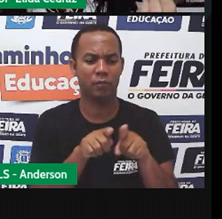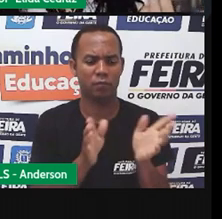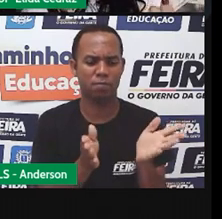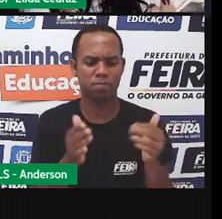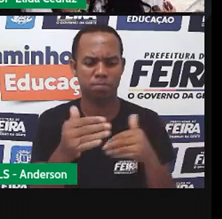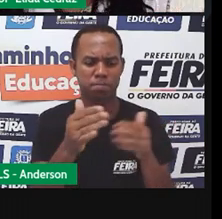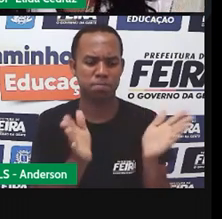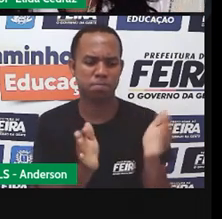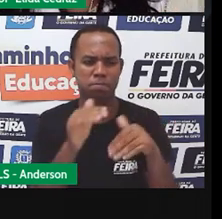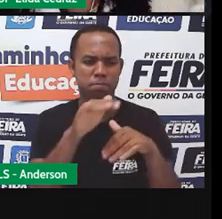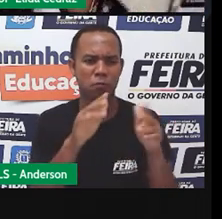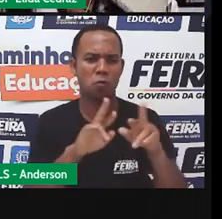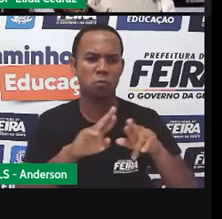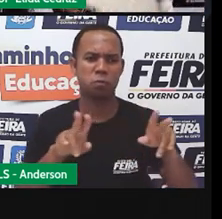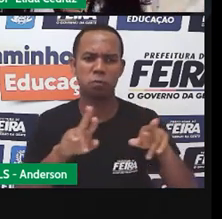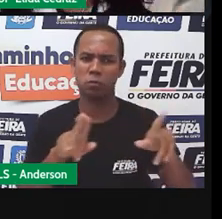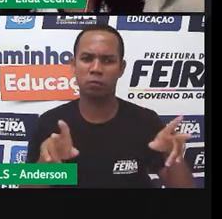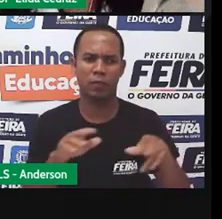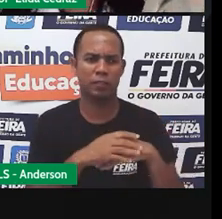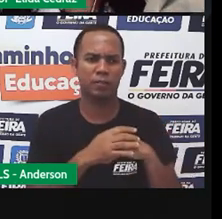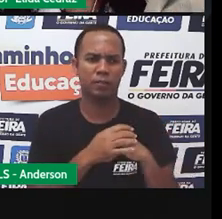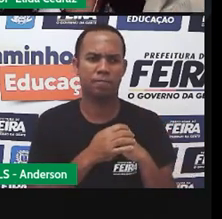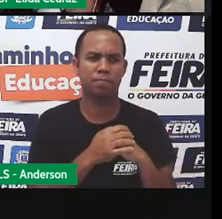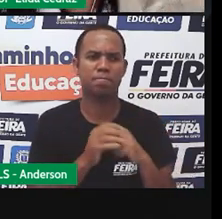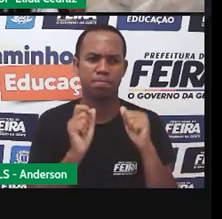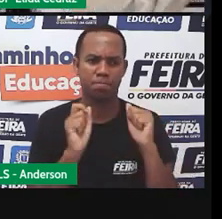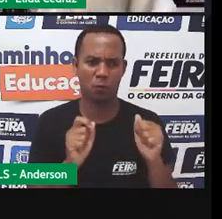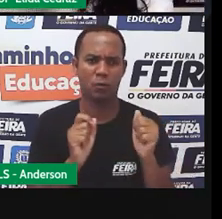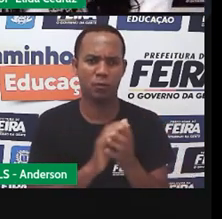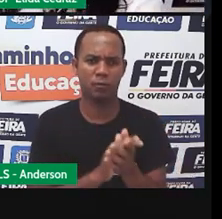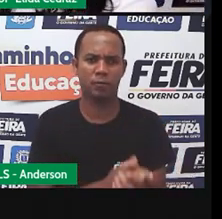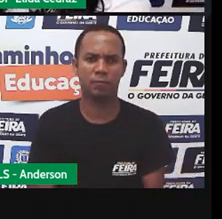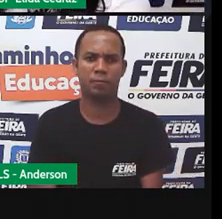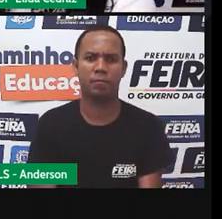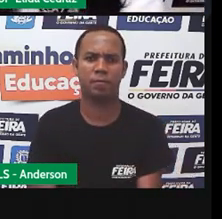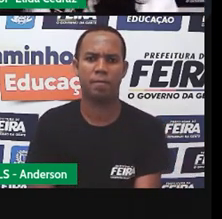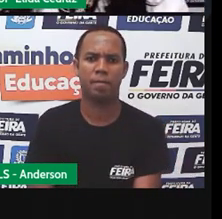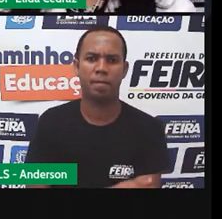de outros objetos ao papel.